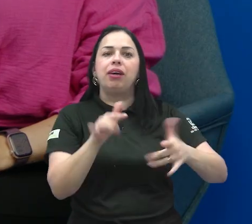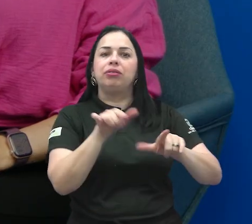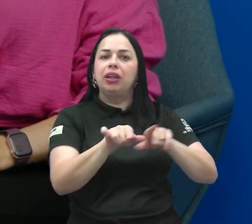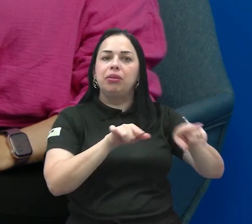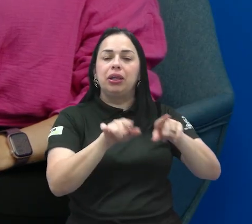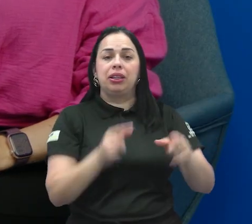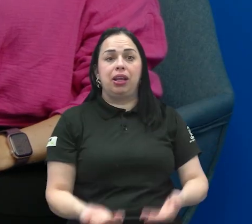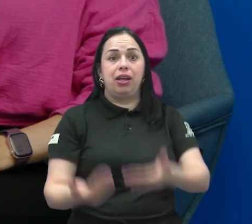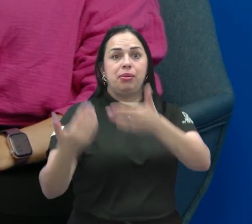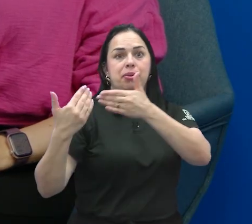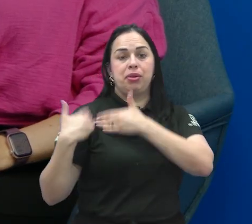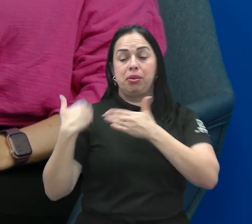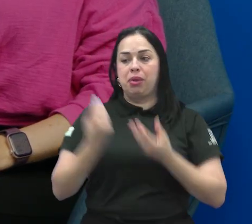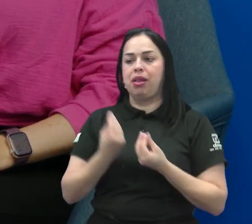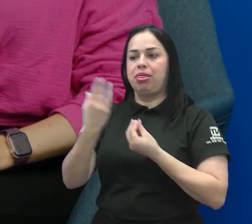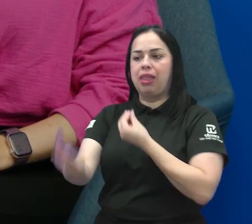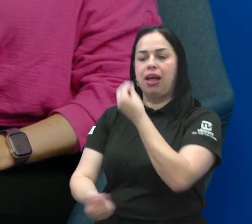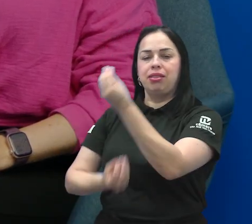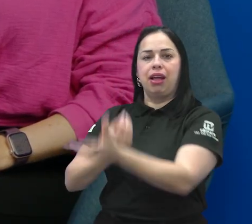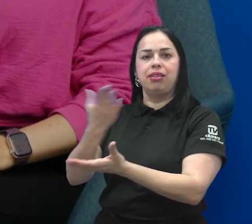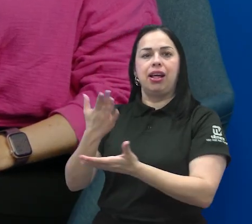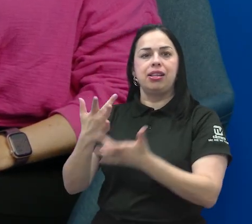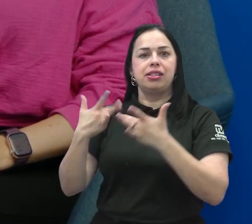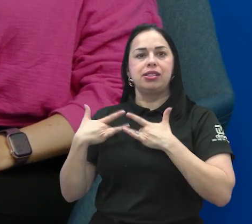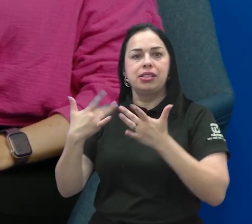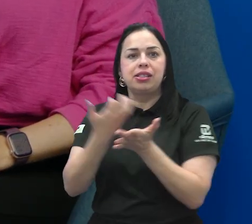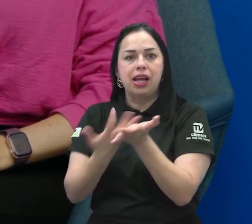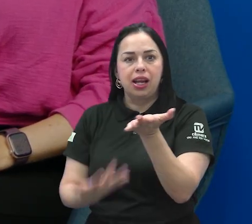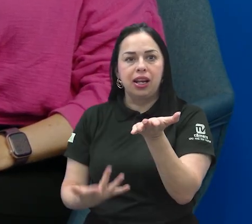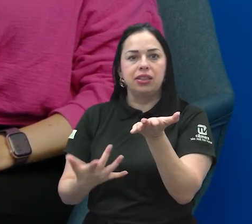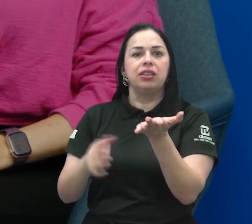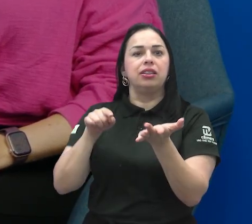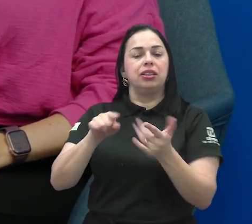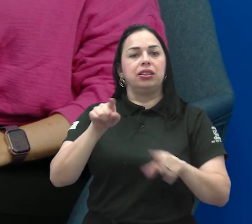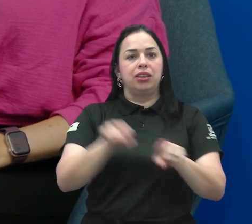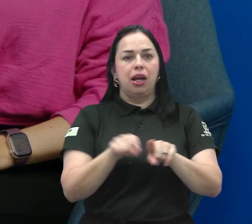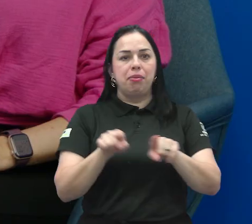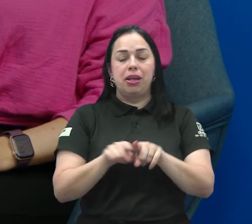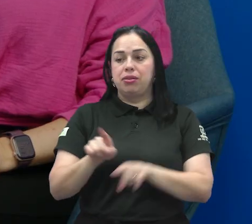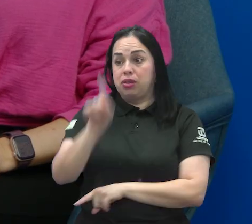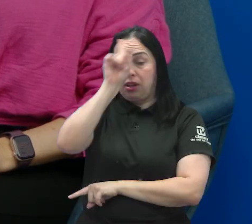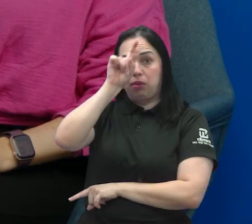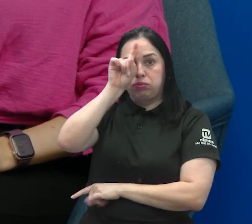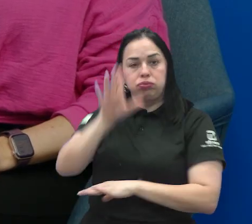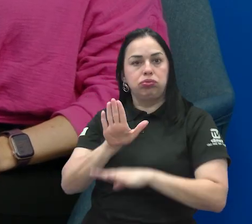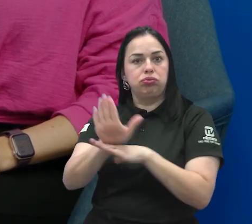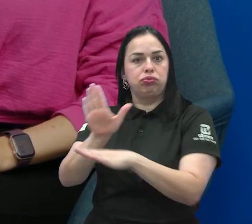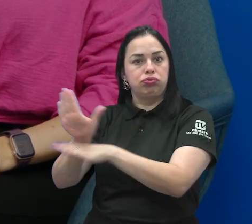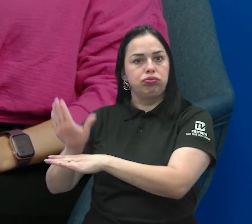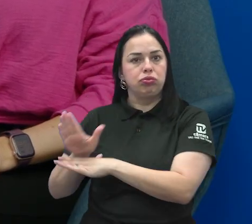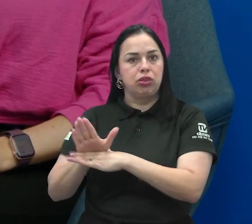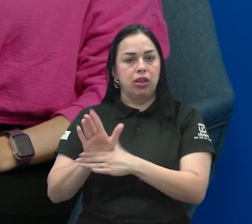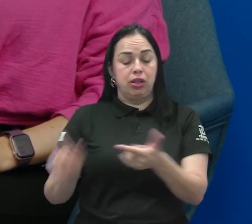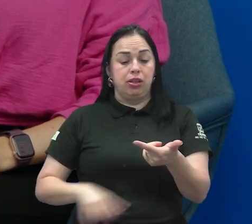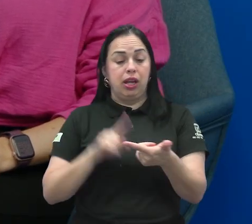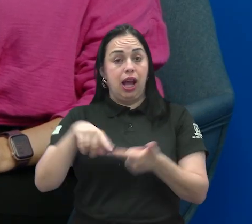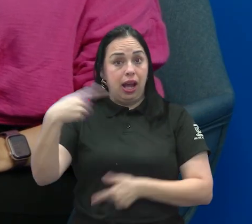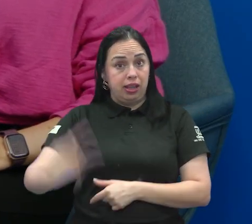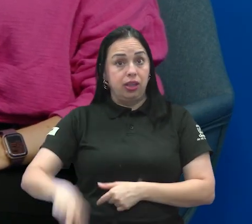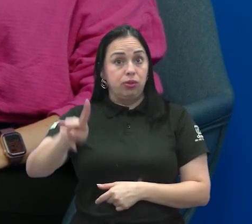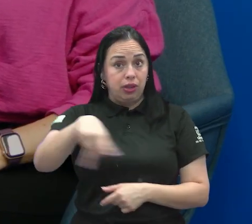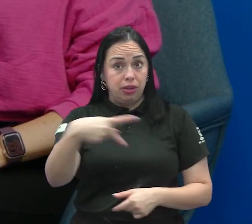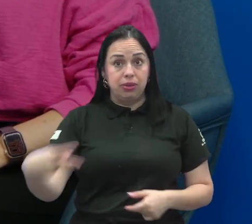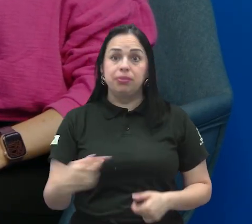é responsável pelo suprimento de sangue e de hemocomponentes para os principais hospitais e clínicas do Vale